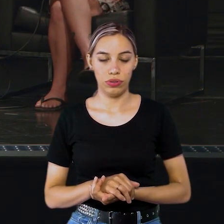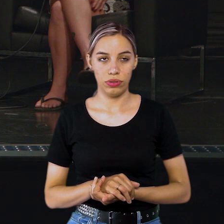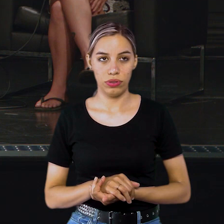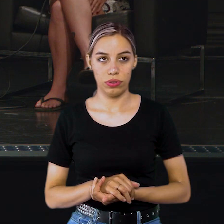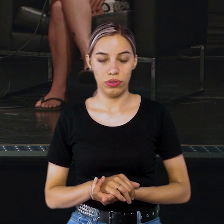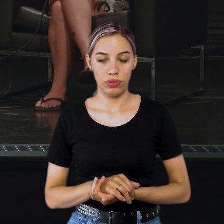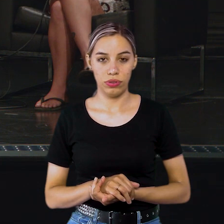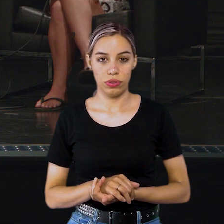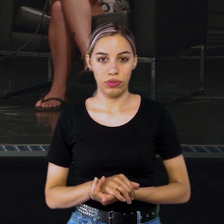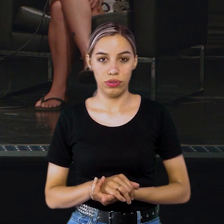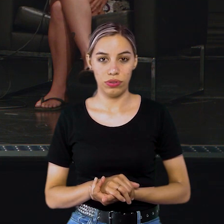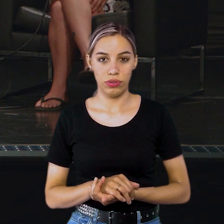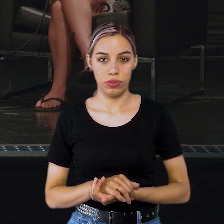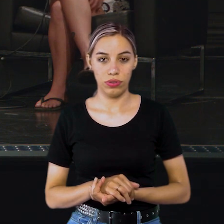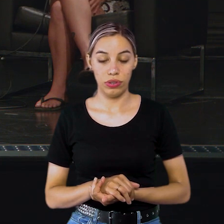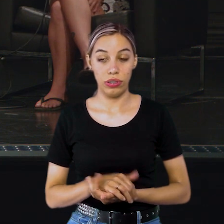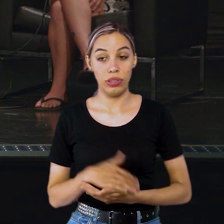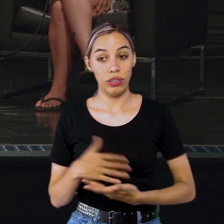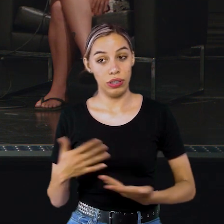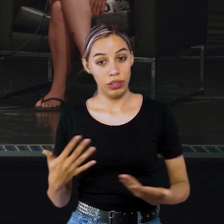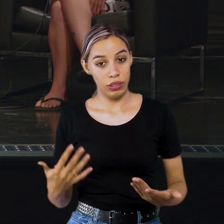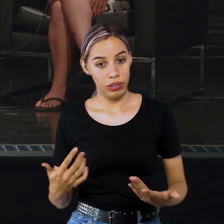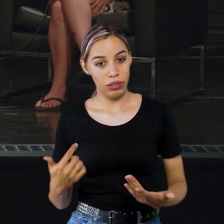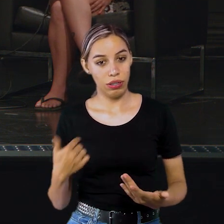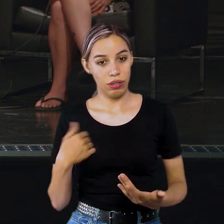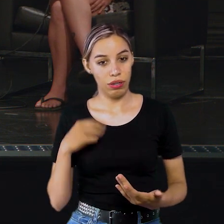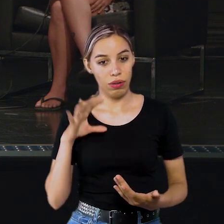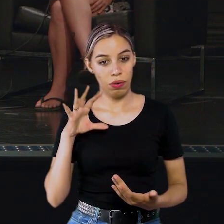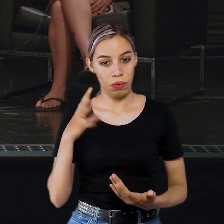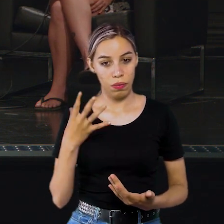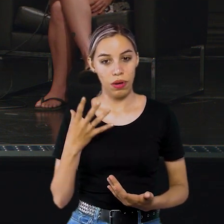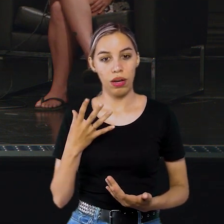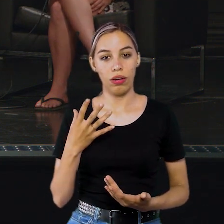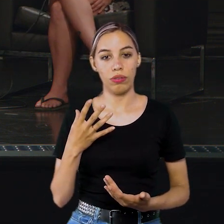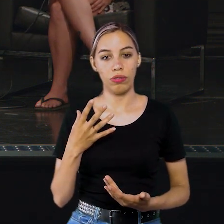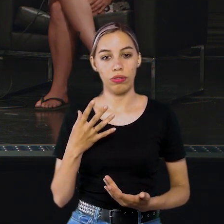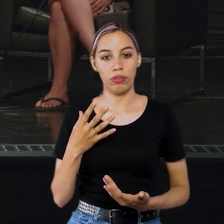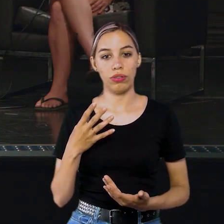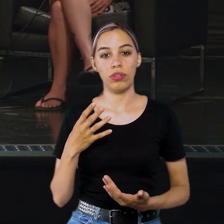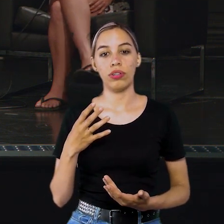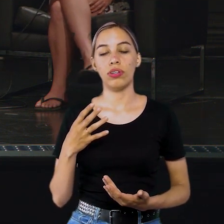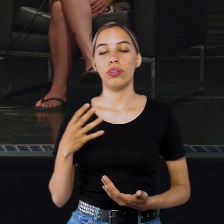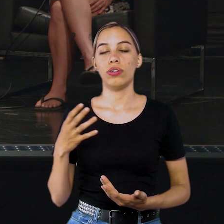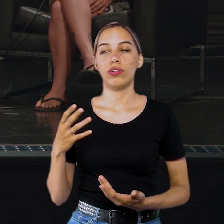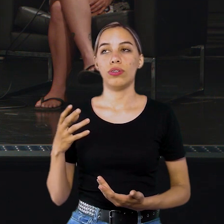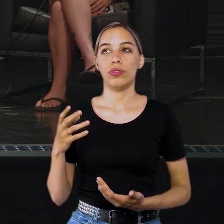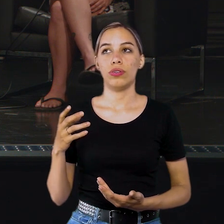Então, eu acho que o Tia Mãe falou bem, né? Nós entendemos que